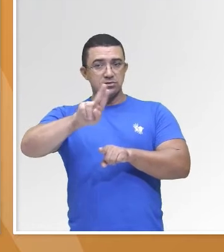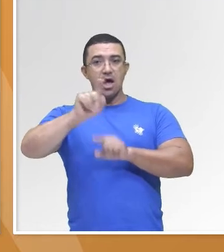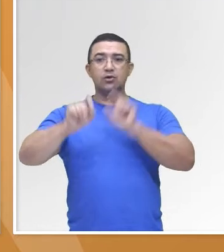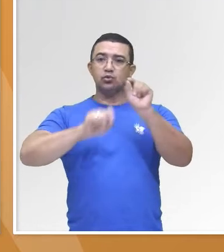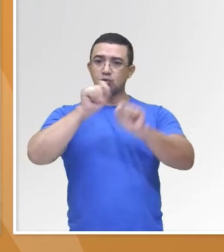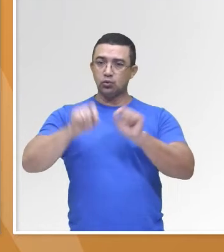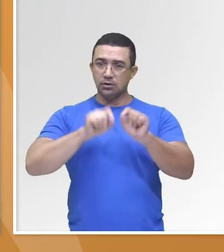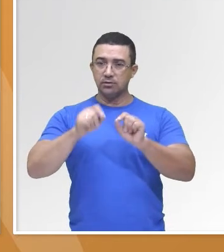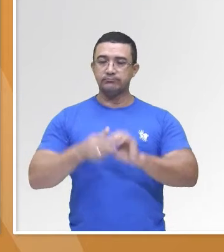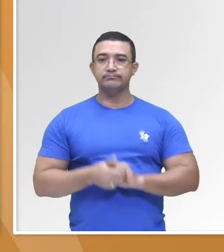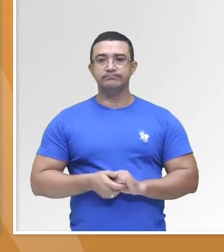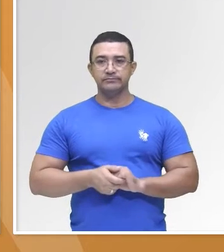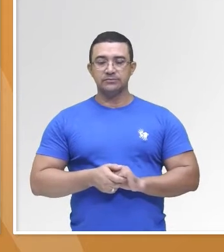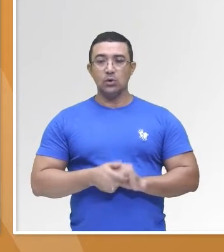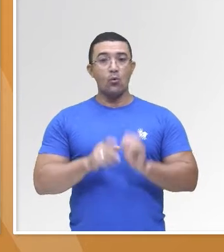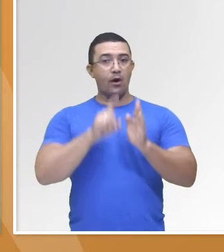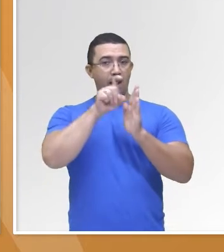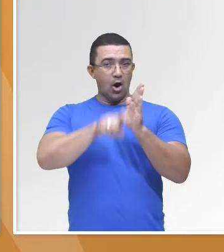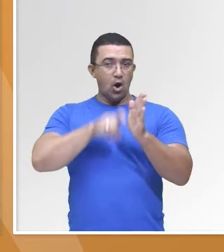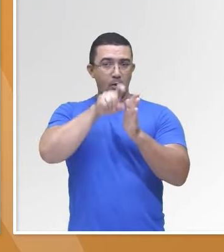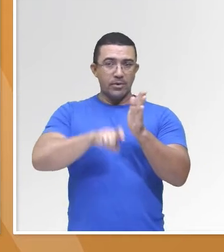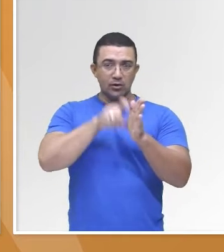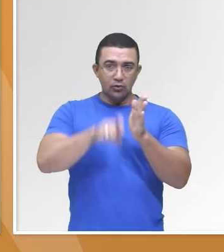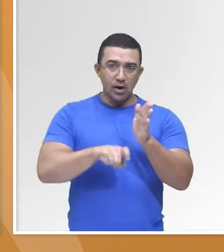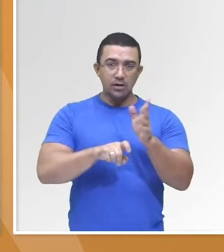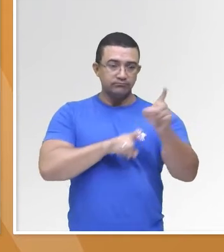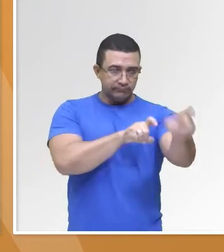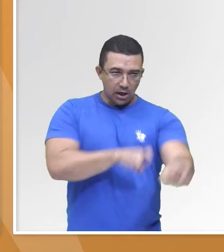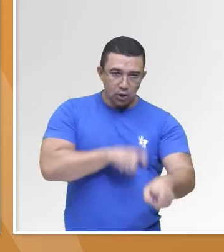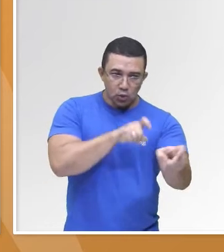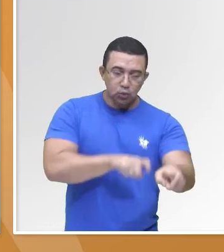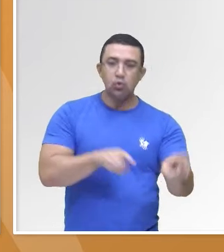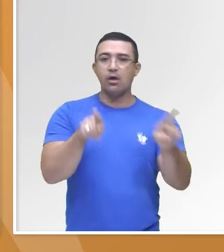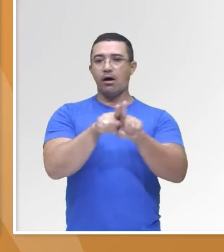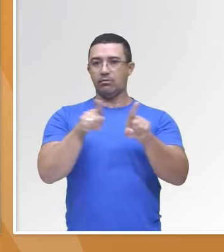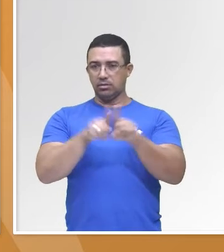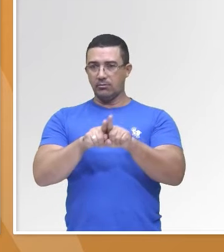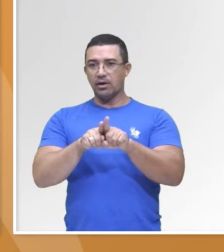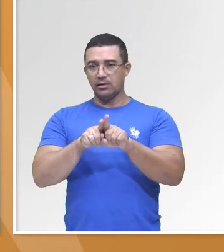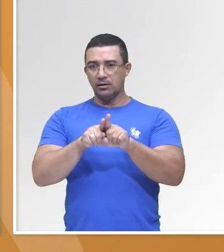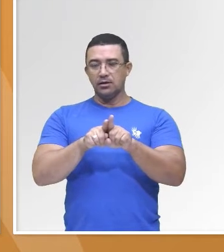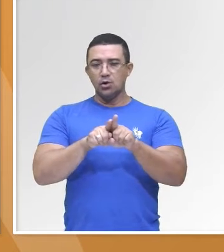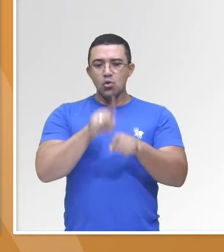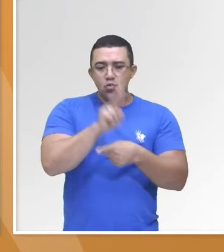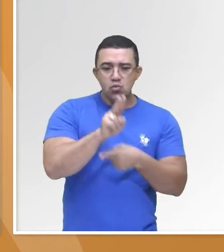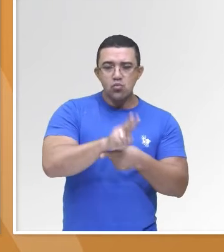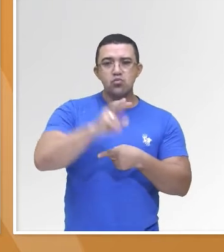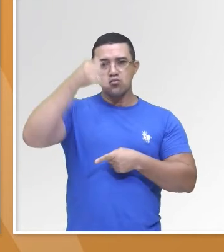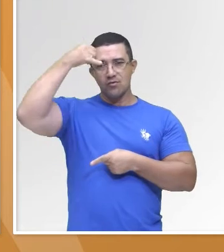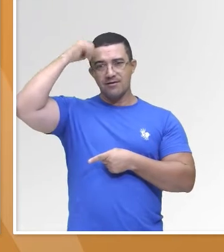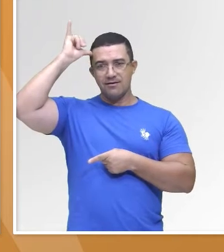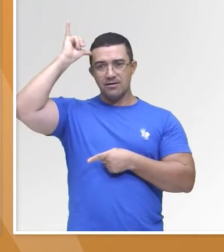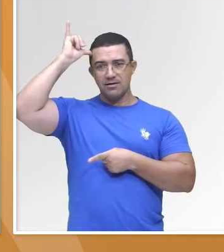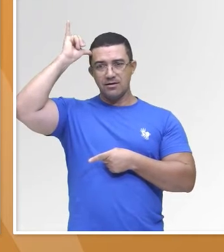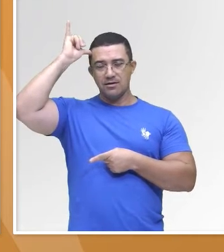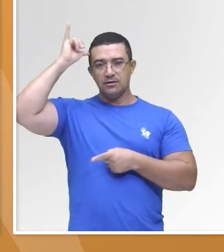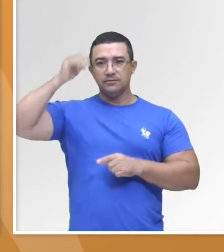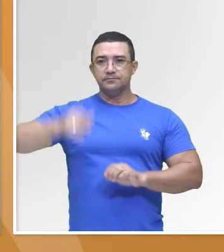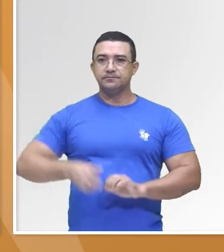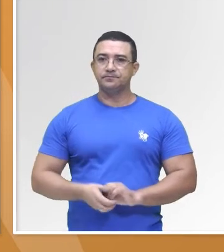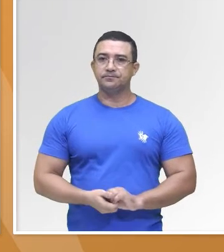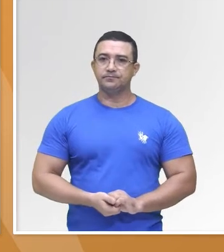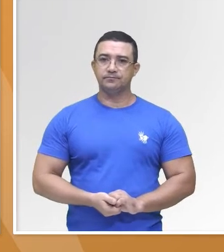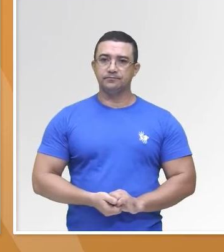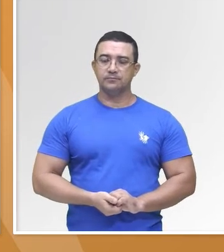de agropecuária, tanto na agricultura quanto na pecuária, certo? Além disso,